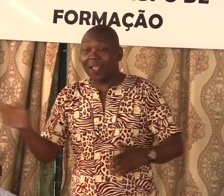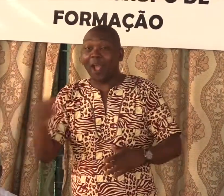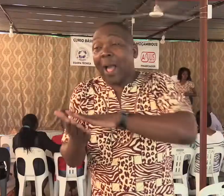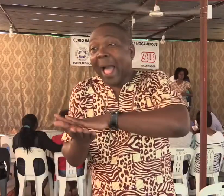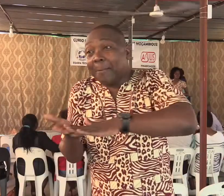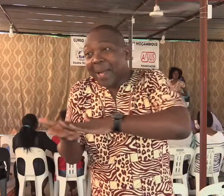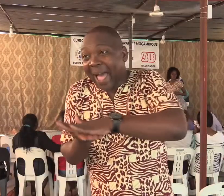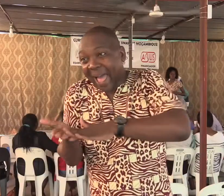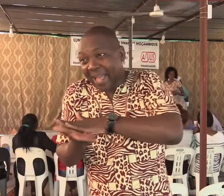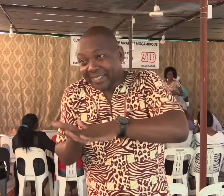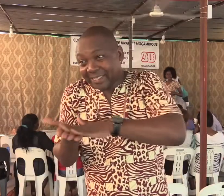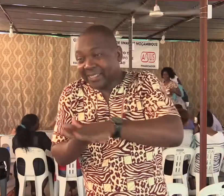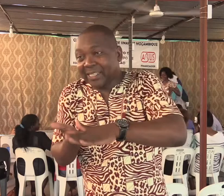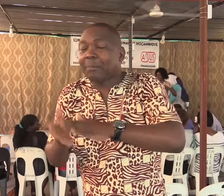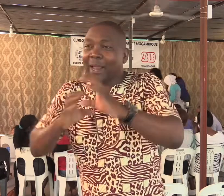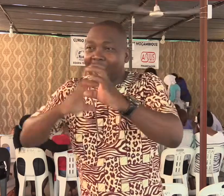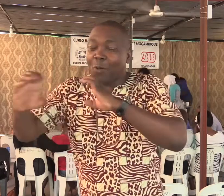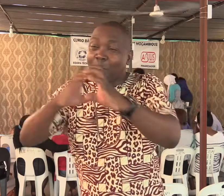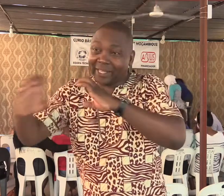gratuito.